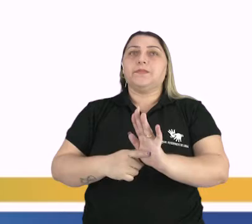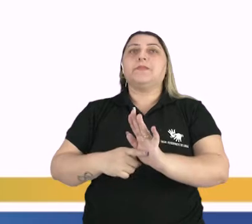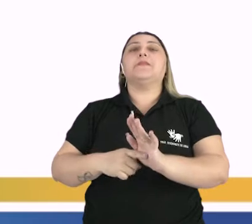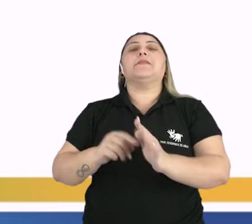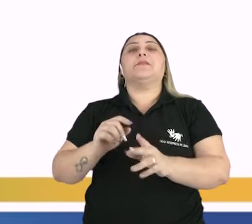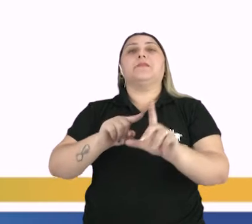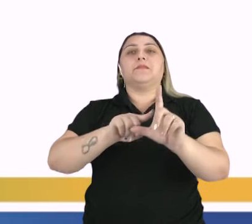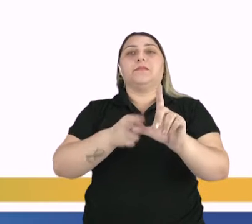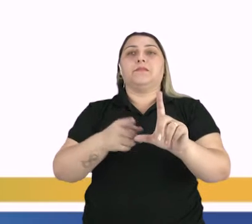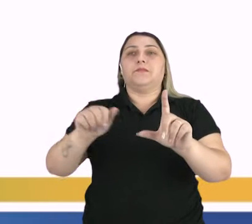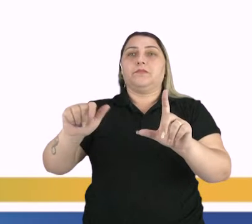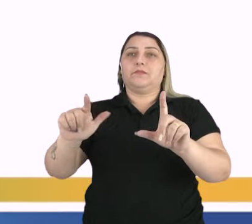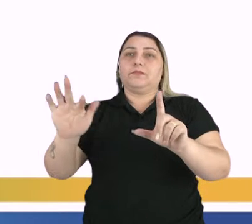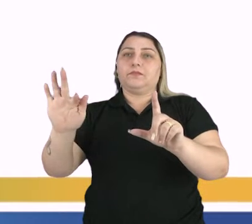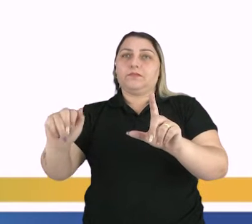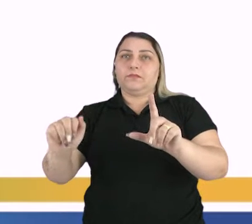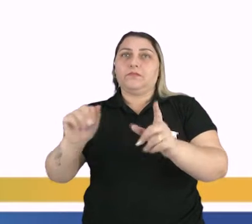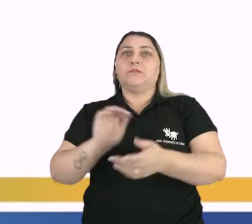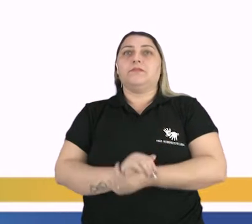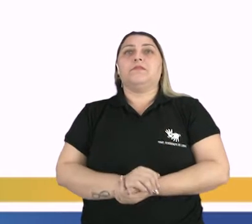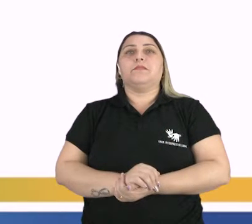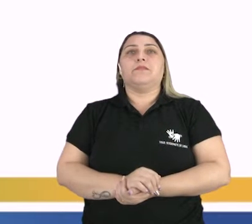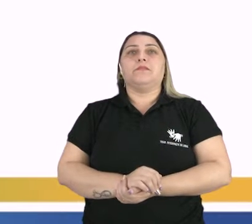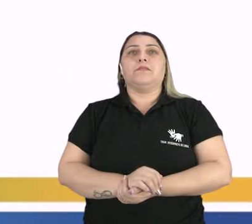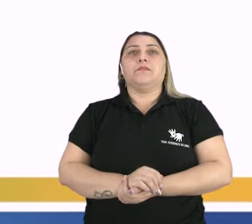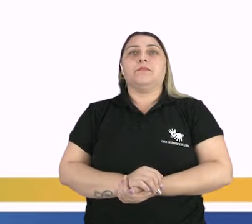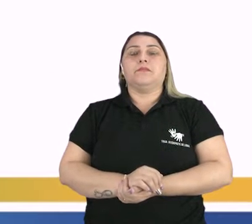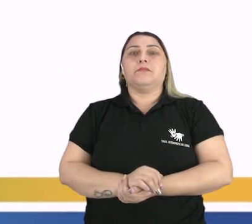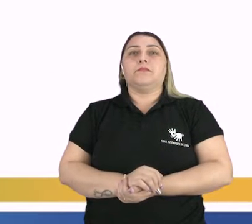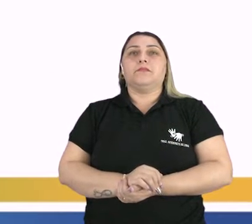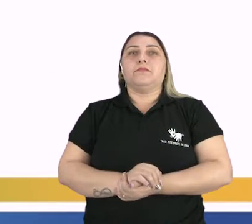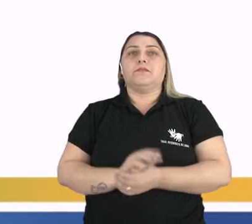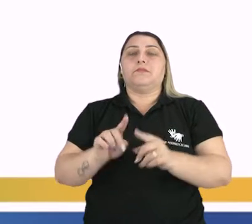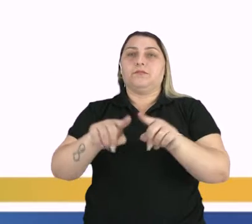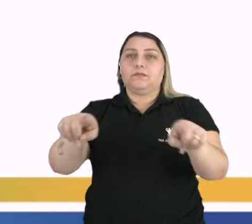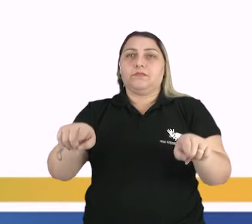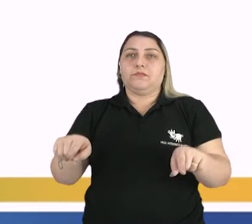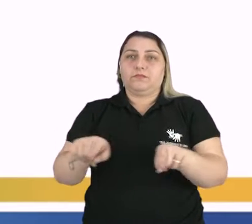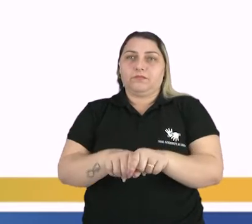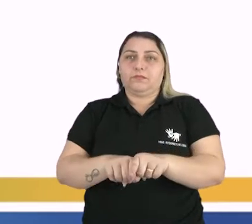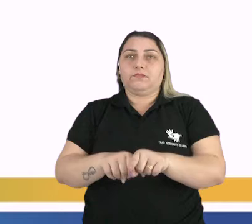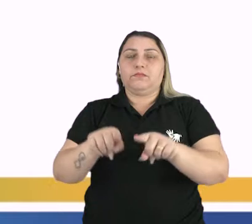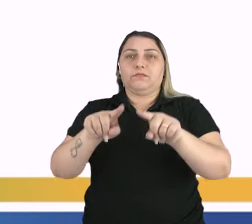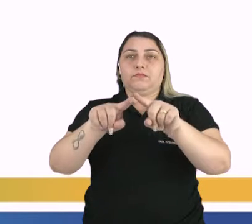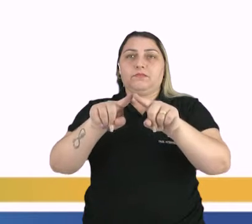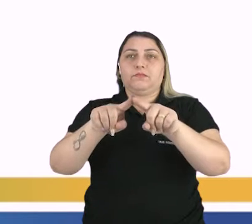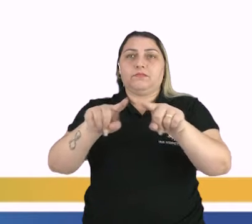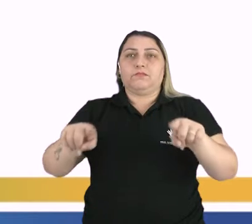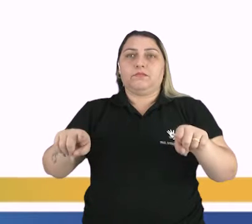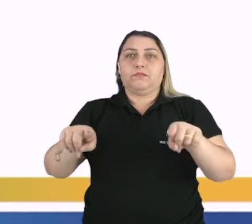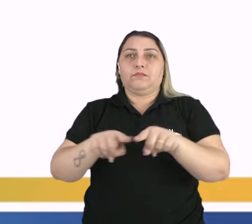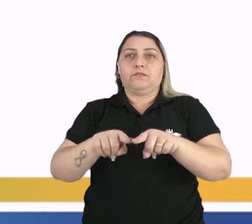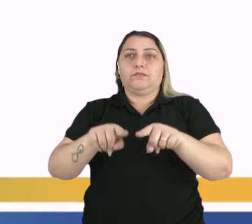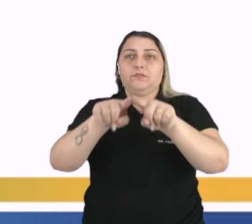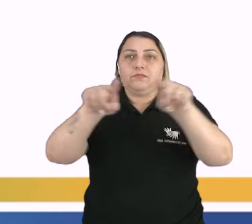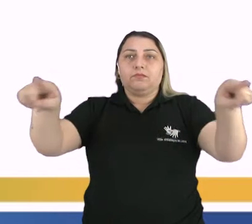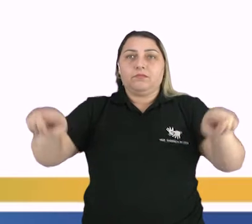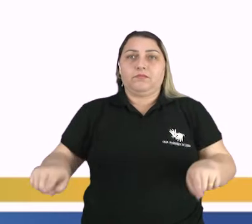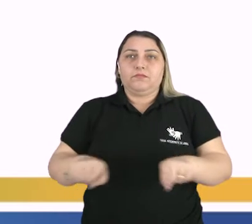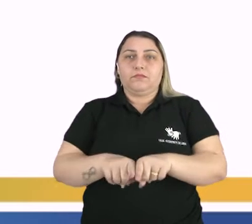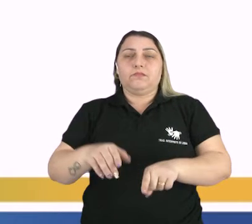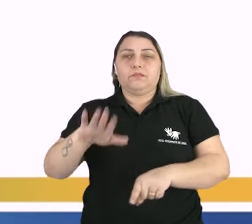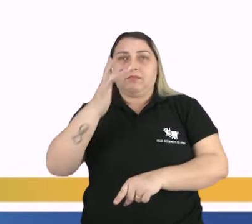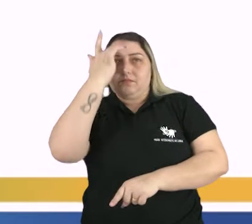ângulo alfa. De forma que esse terreno aí, né, trabalhar com triângulo retângulo é mais cômodo, é mais